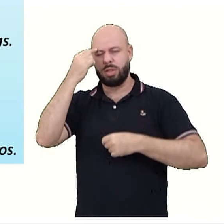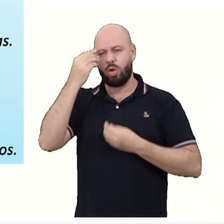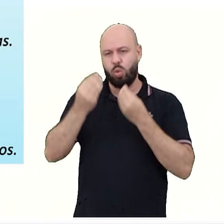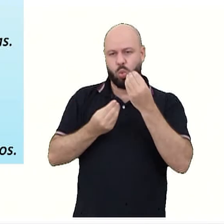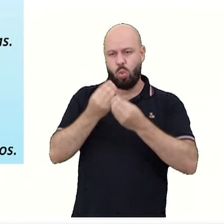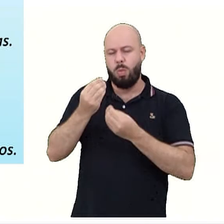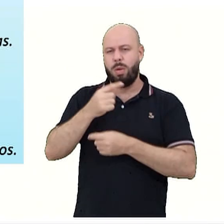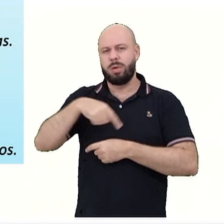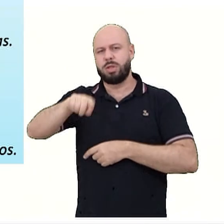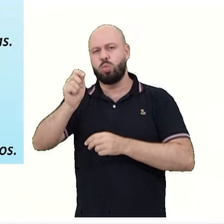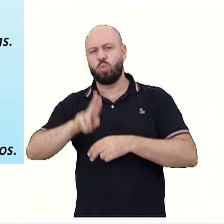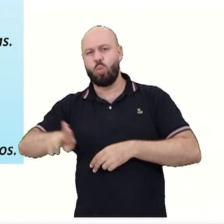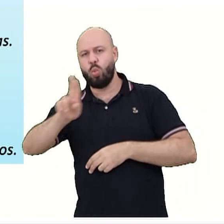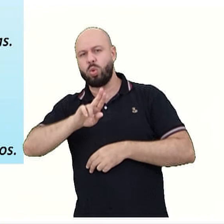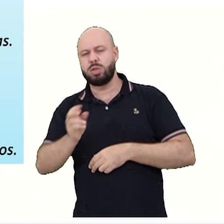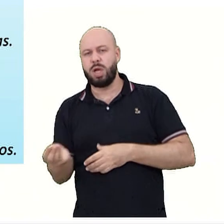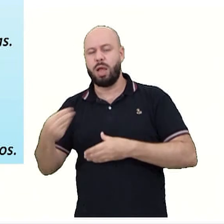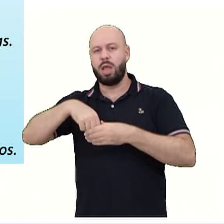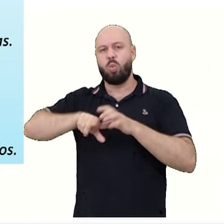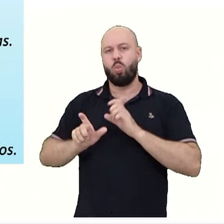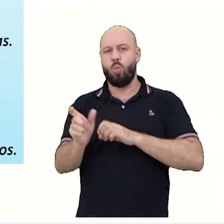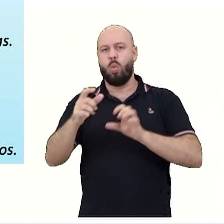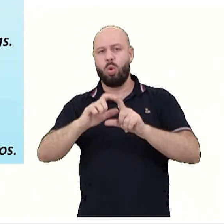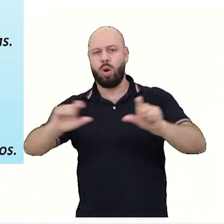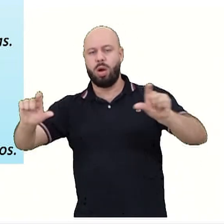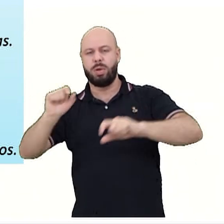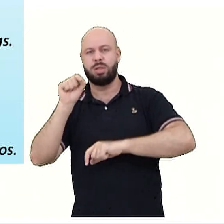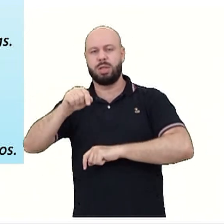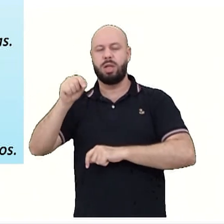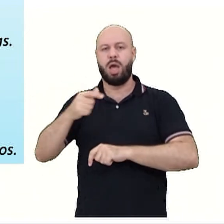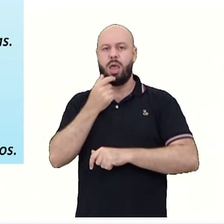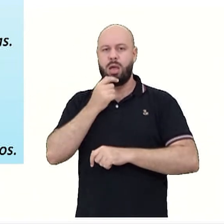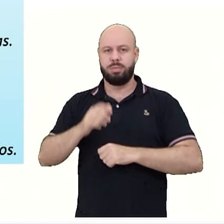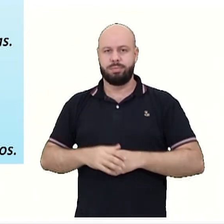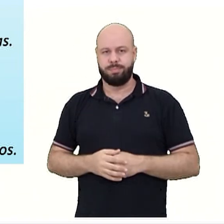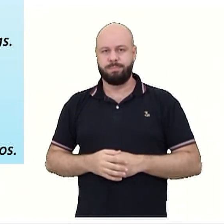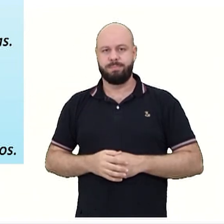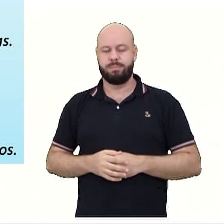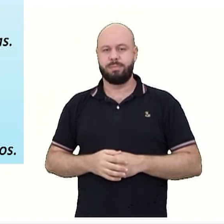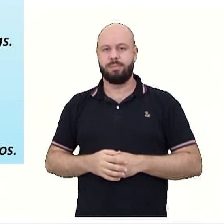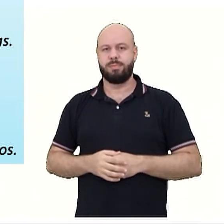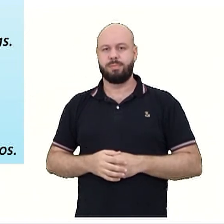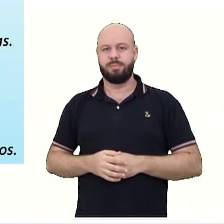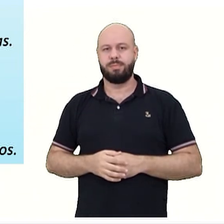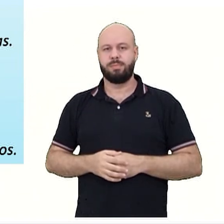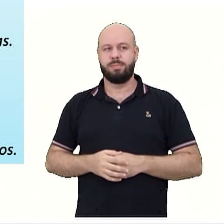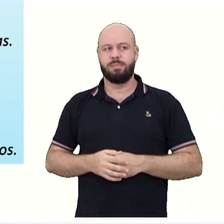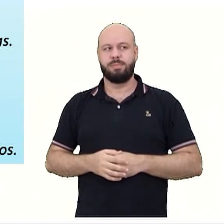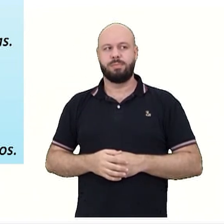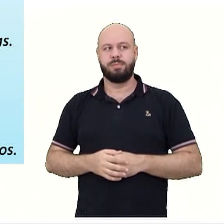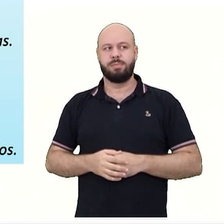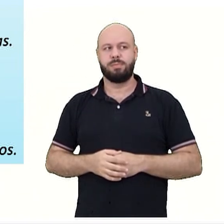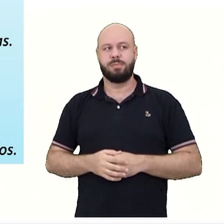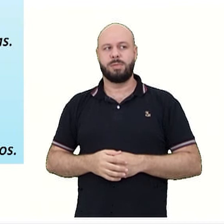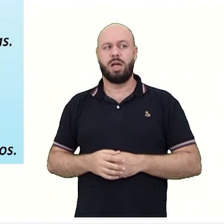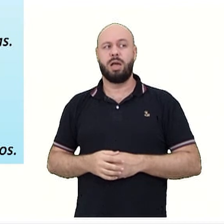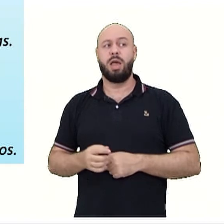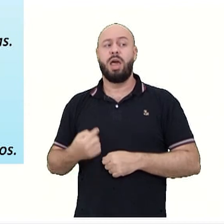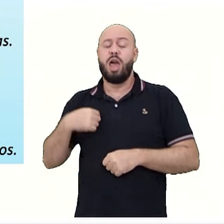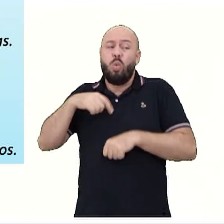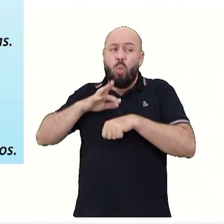ideia de vocês aí de como é que a gente aplica essas conjunções nessas determinadas situações. I was